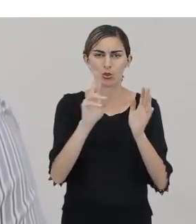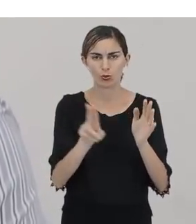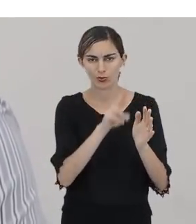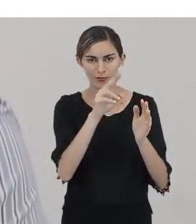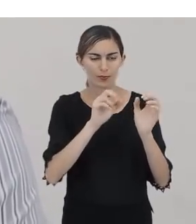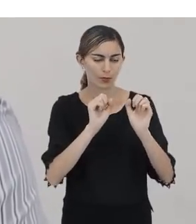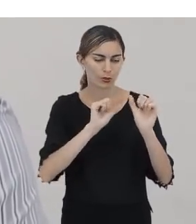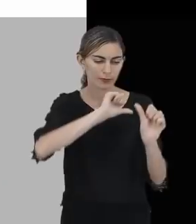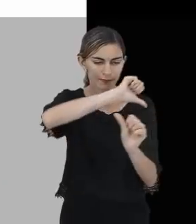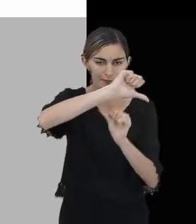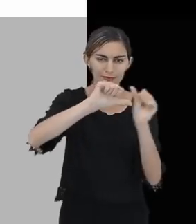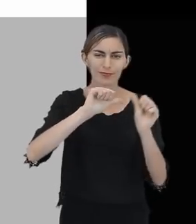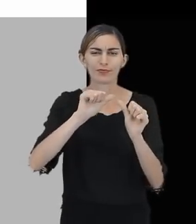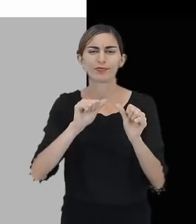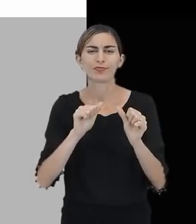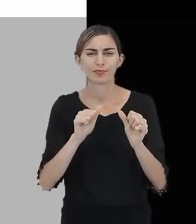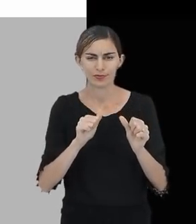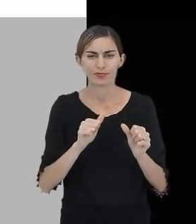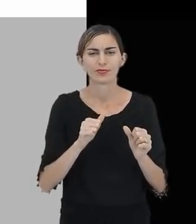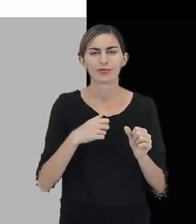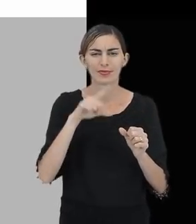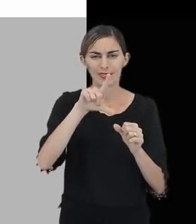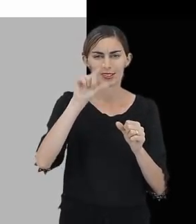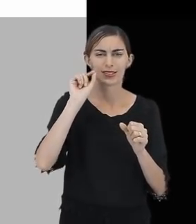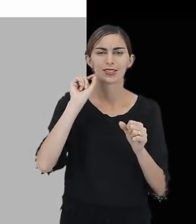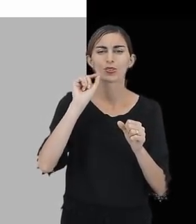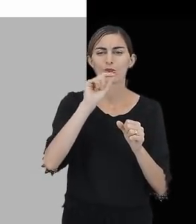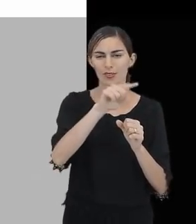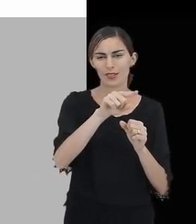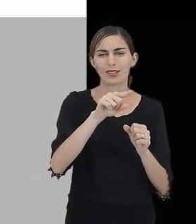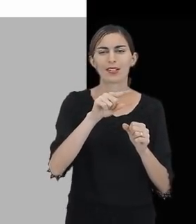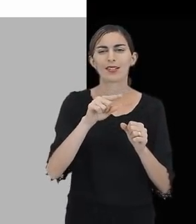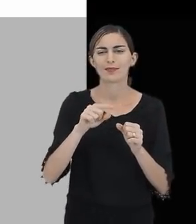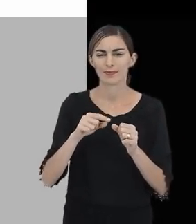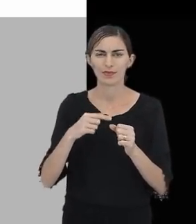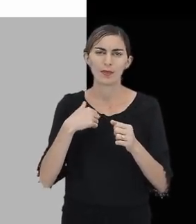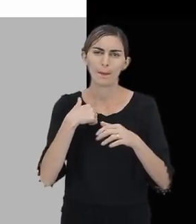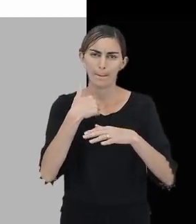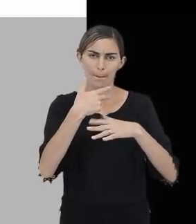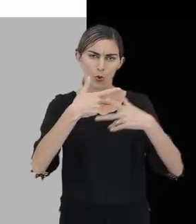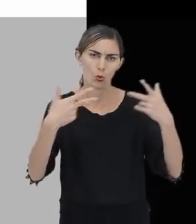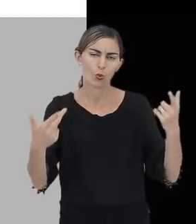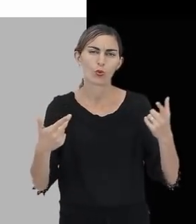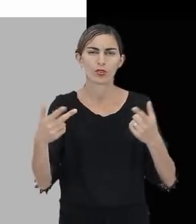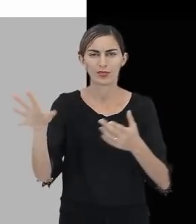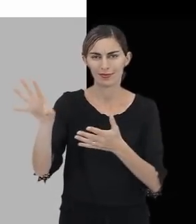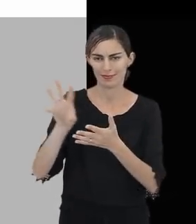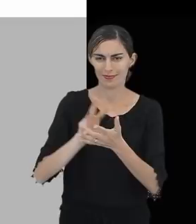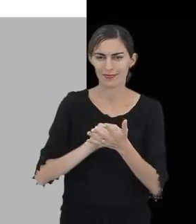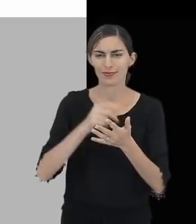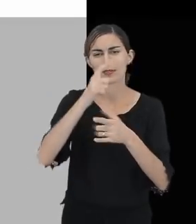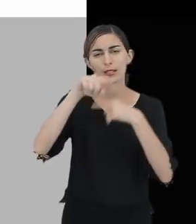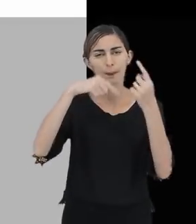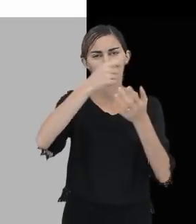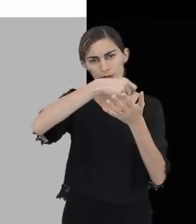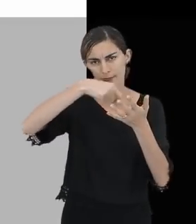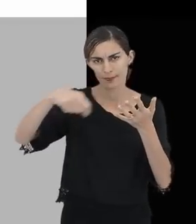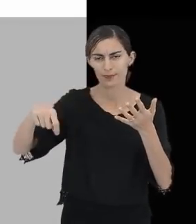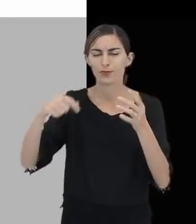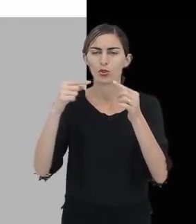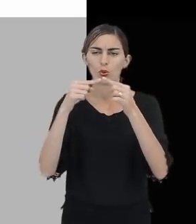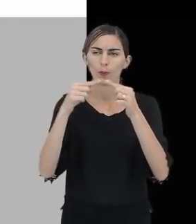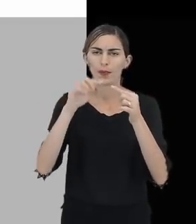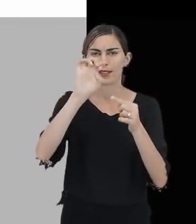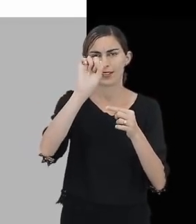eu posso fazer aqui parent e definir o estilo que eu estou herdando, as propriedades, e sobrescrever alguma propriedade daquele